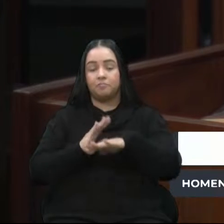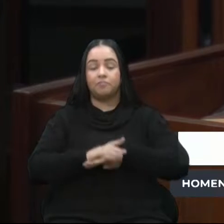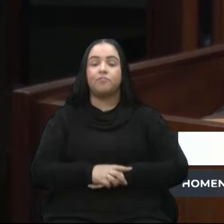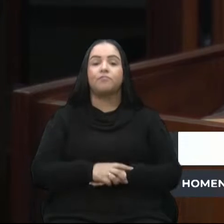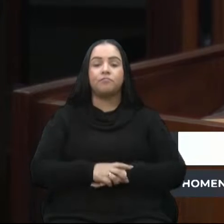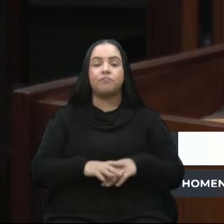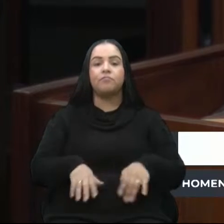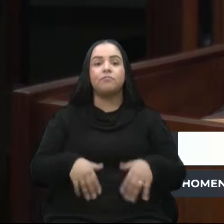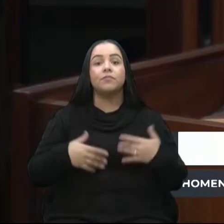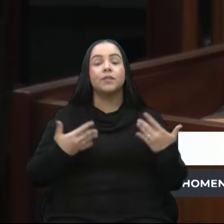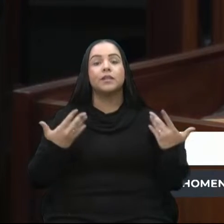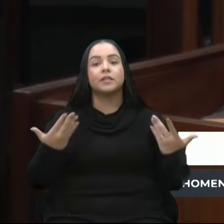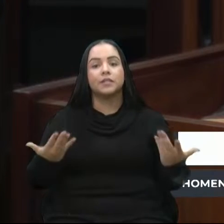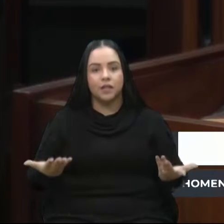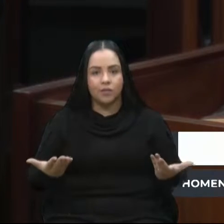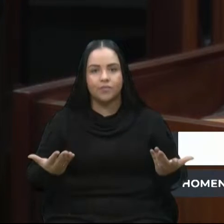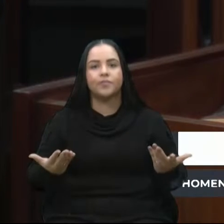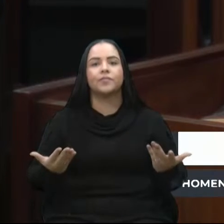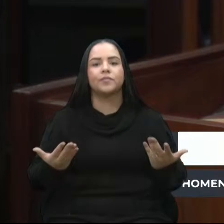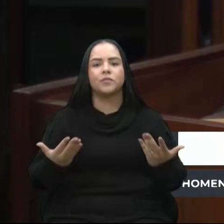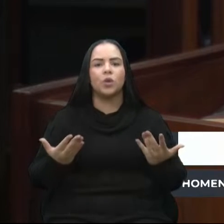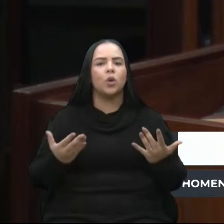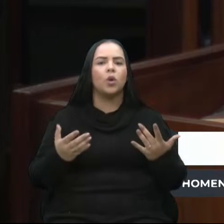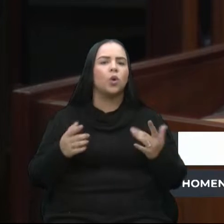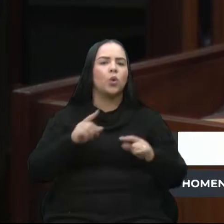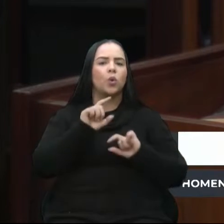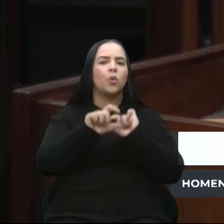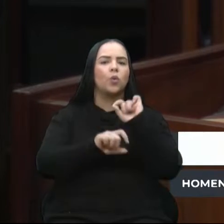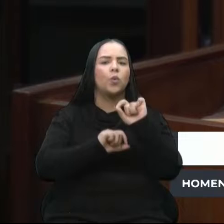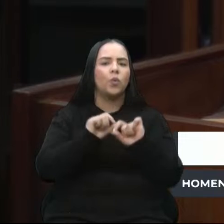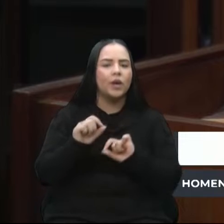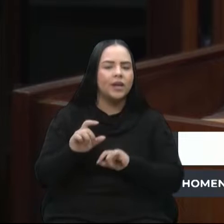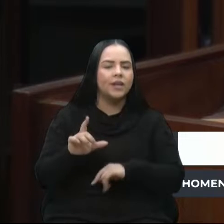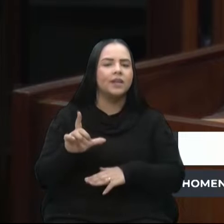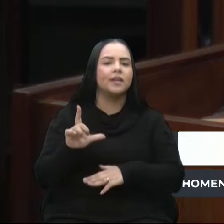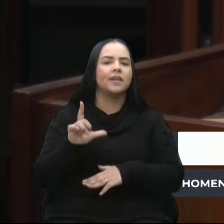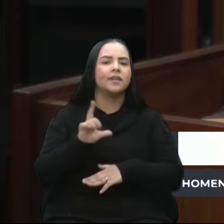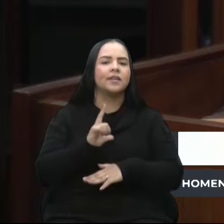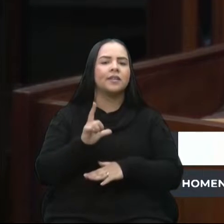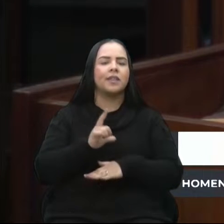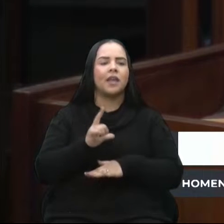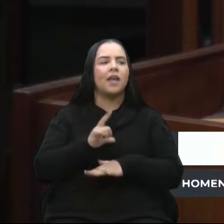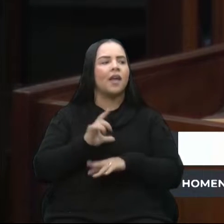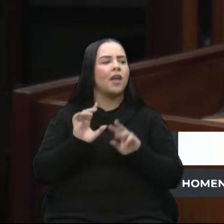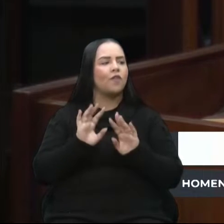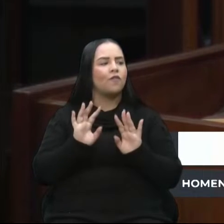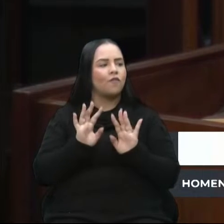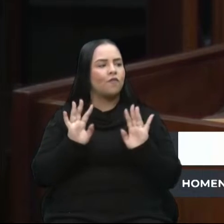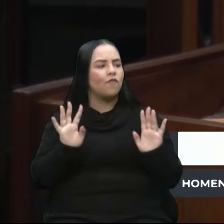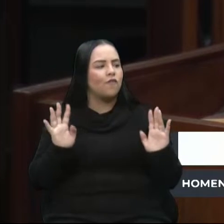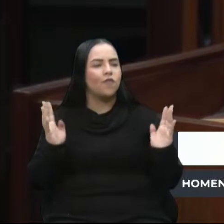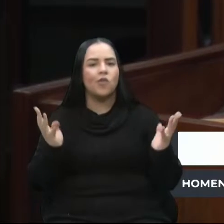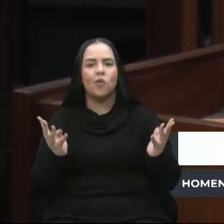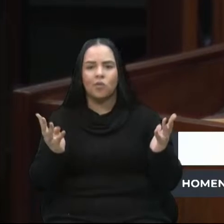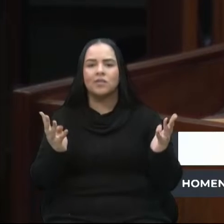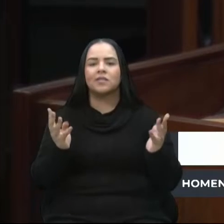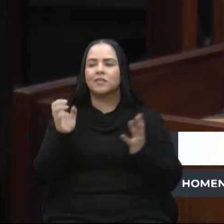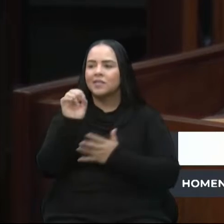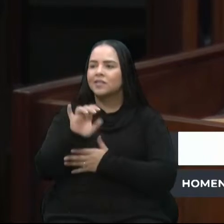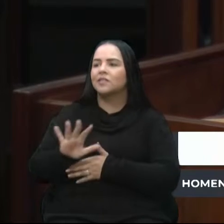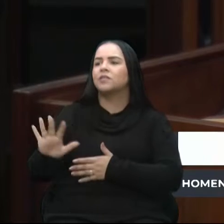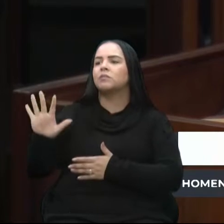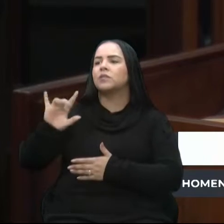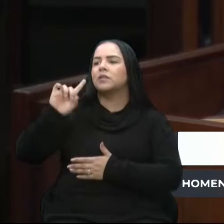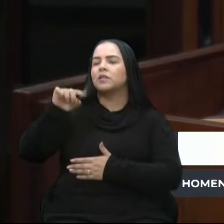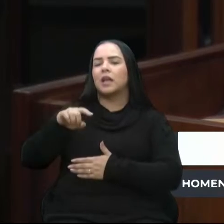Então, o que permeia esse cenário é uma questão de respeito com todas